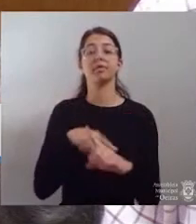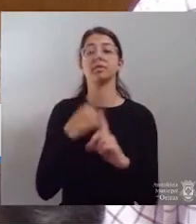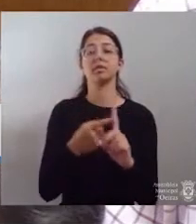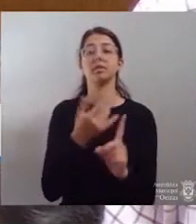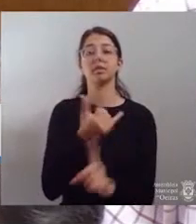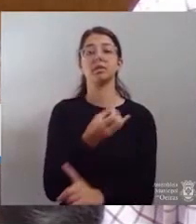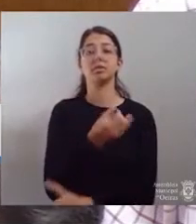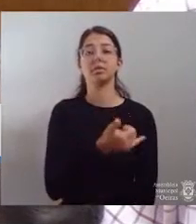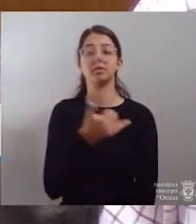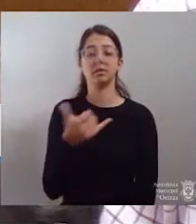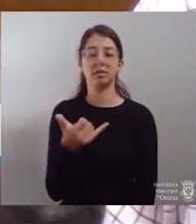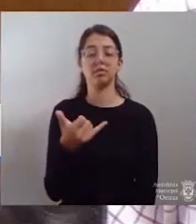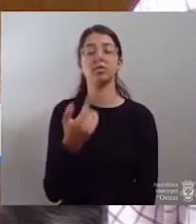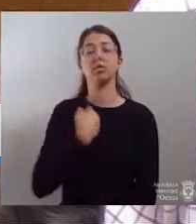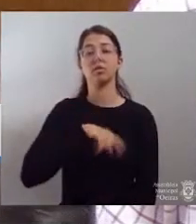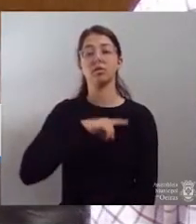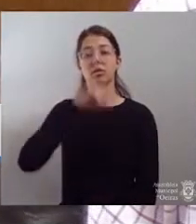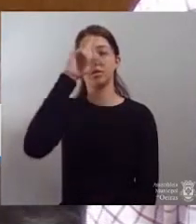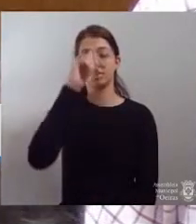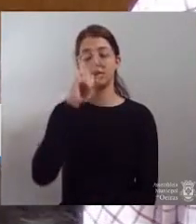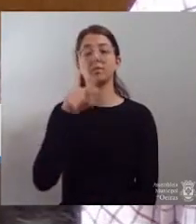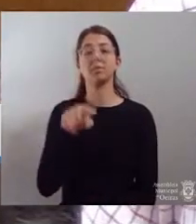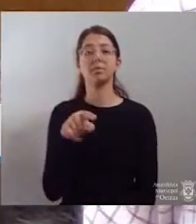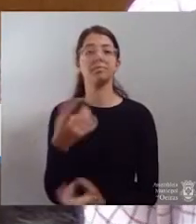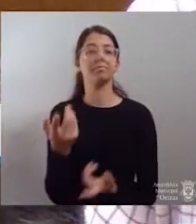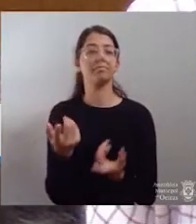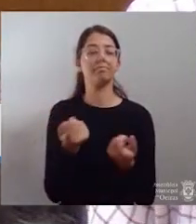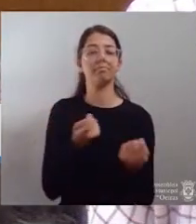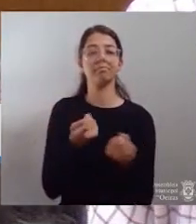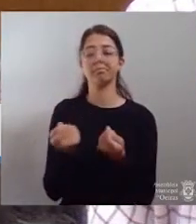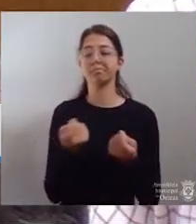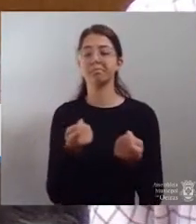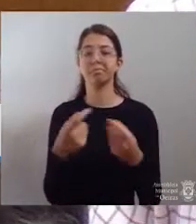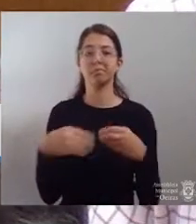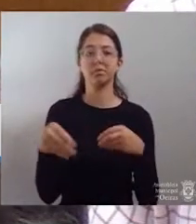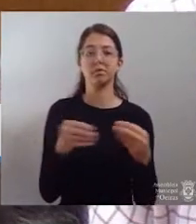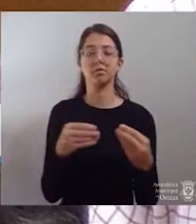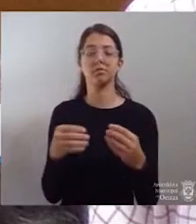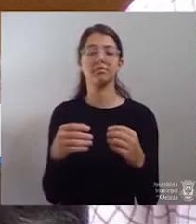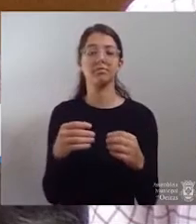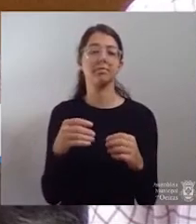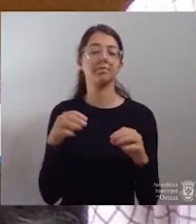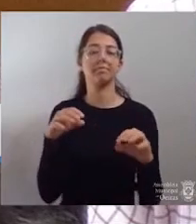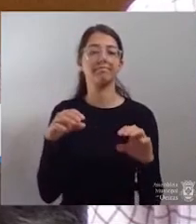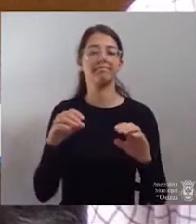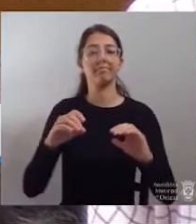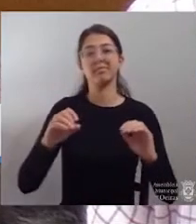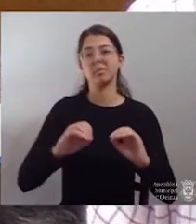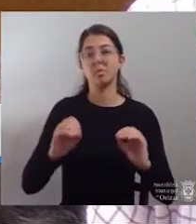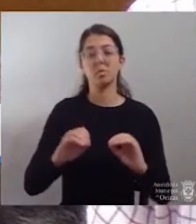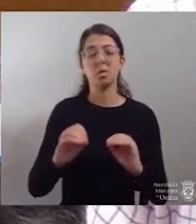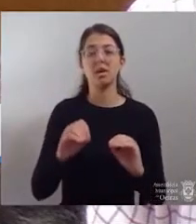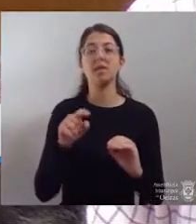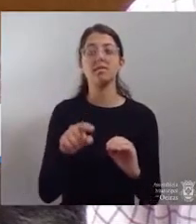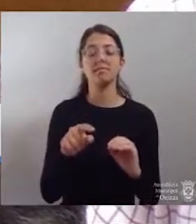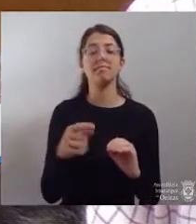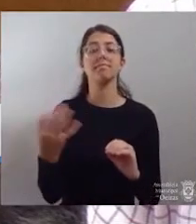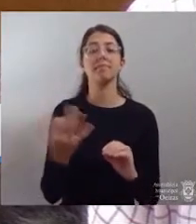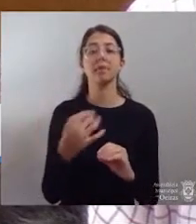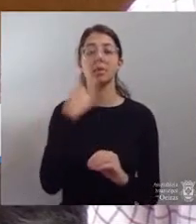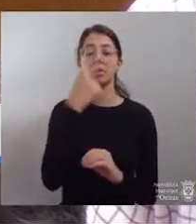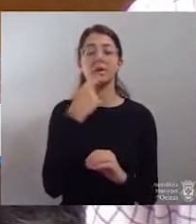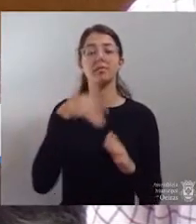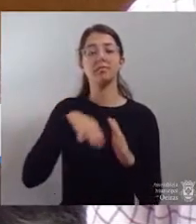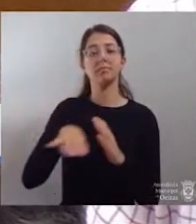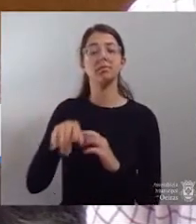a relembrar a falta de articulação que existiu no alargamento Novas ZED, sendo esse exemplo a ZED de Oeiras. O alargamento da ZED